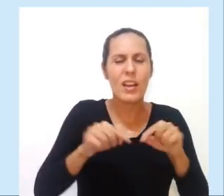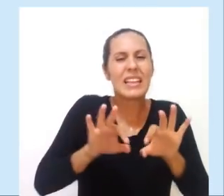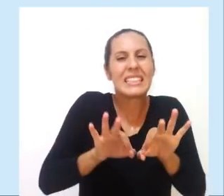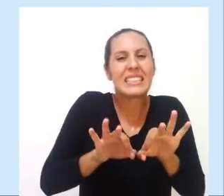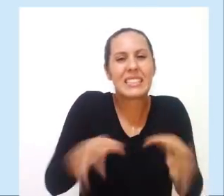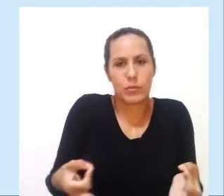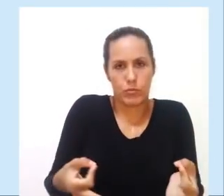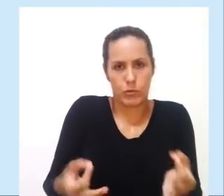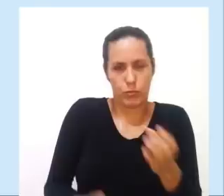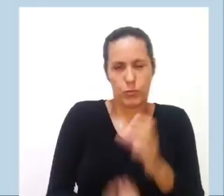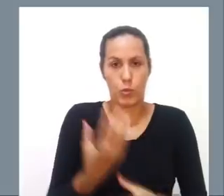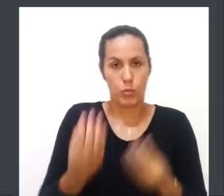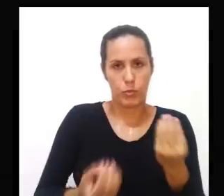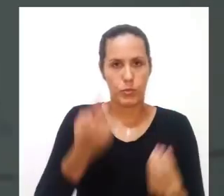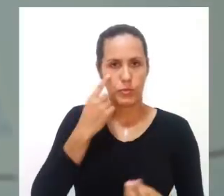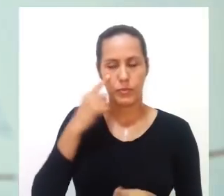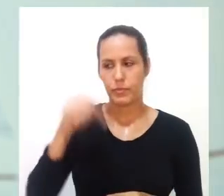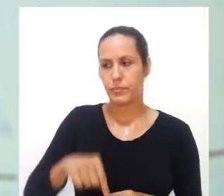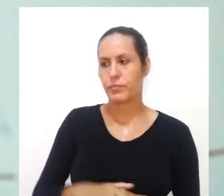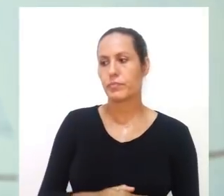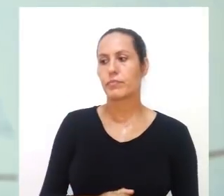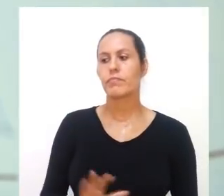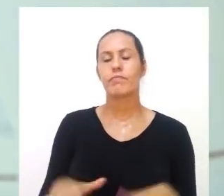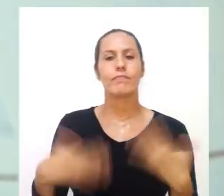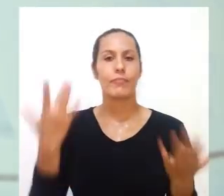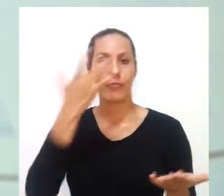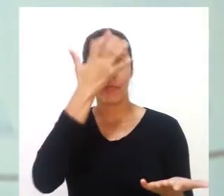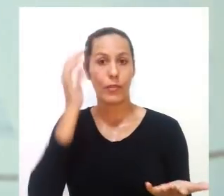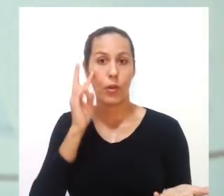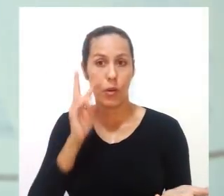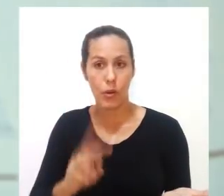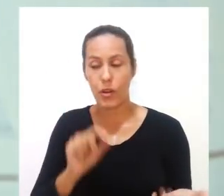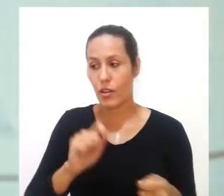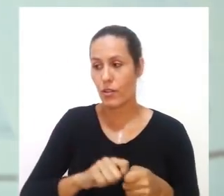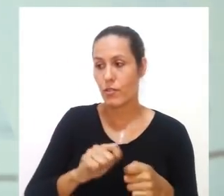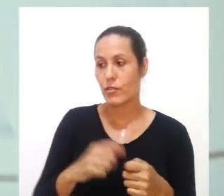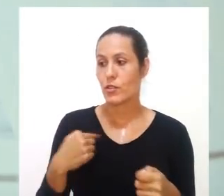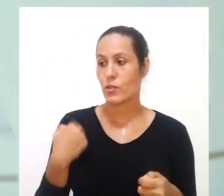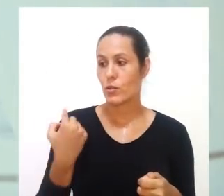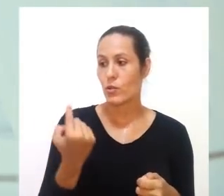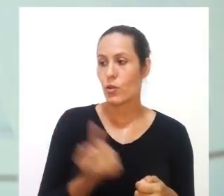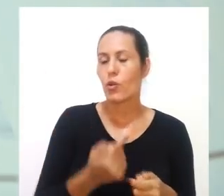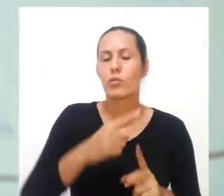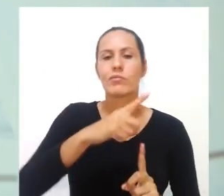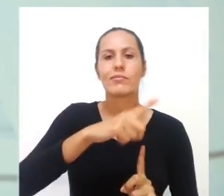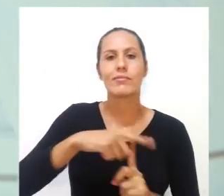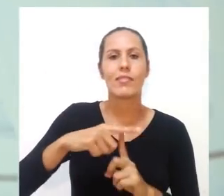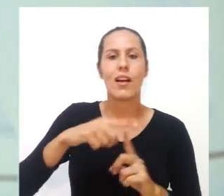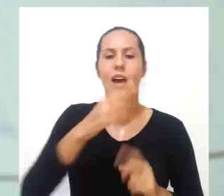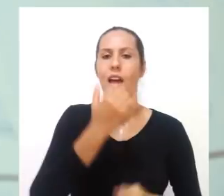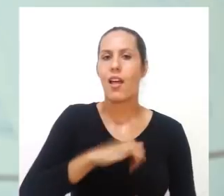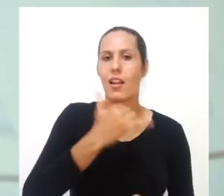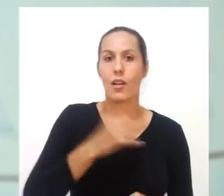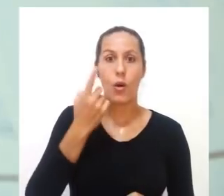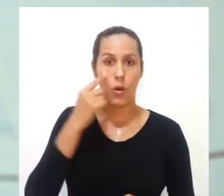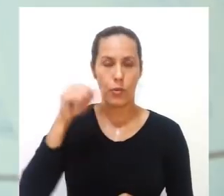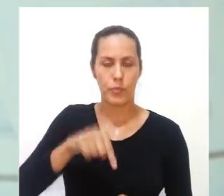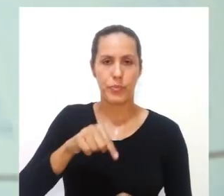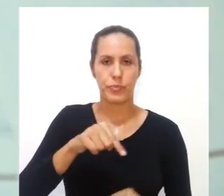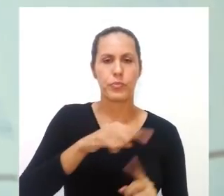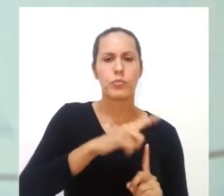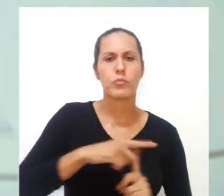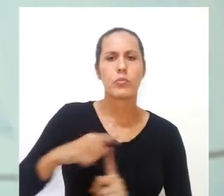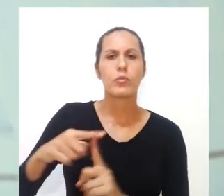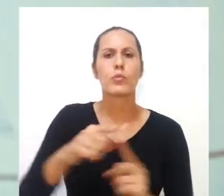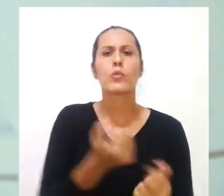circuito simples. Bem, pessoal, vamos lá. Aqui está o nosso circuito elétrico. Então vejam, os